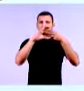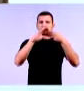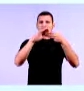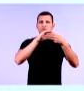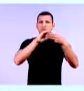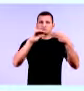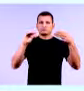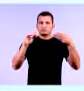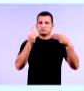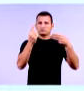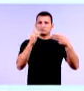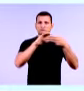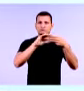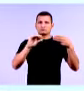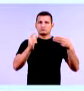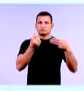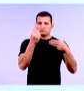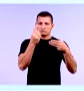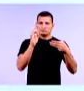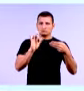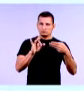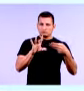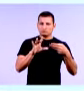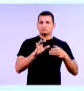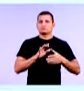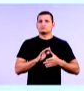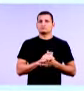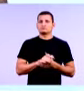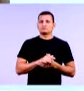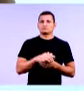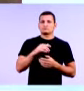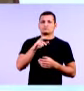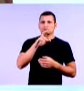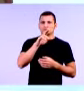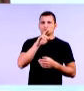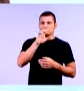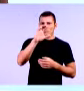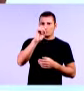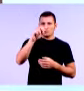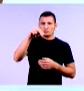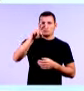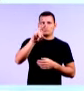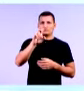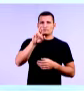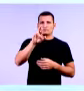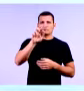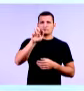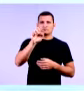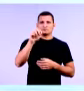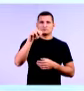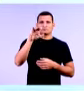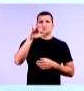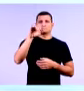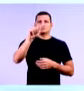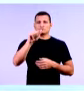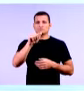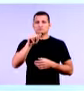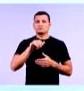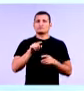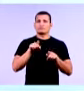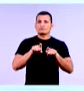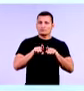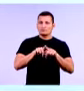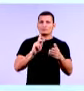seja, numa infraestrutura só. Isso, então, a gente chama de convergência. Essa convergência, ela também